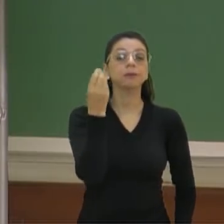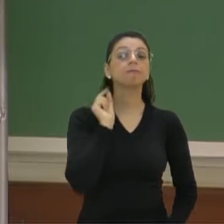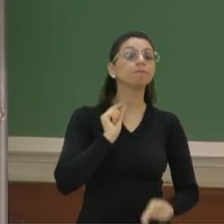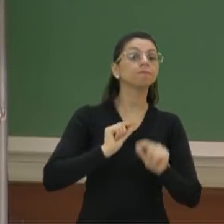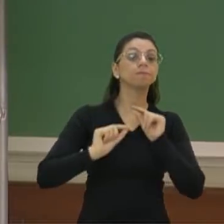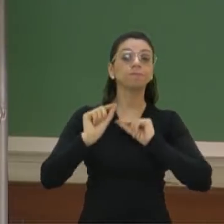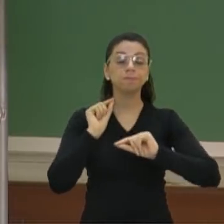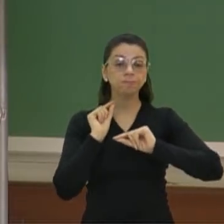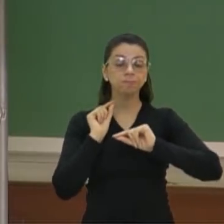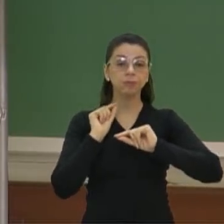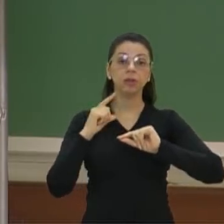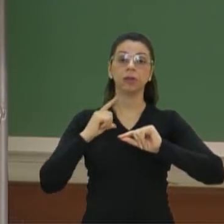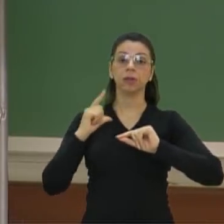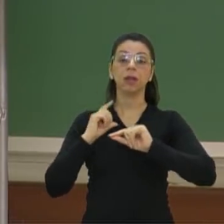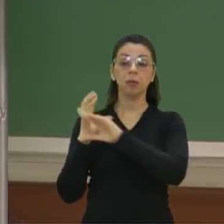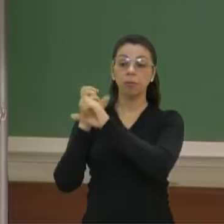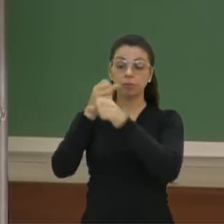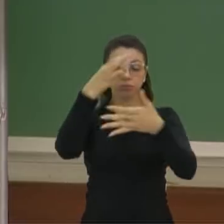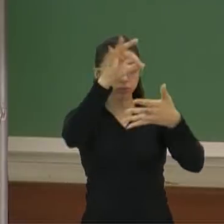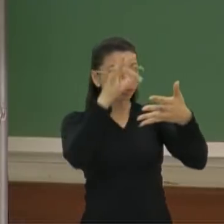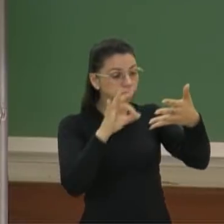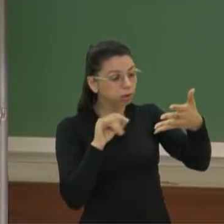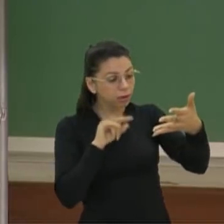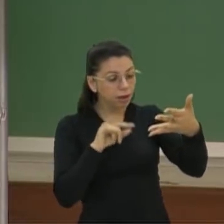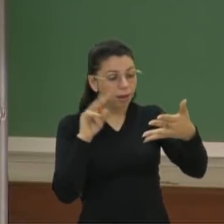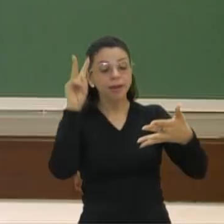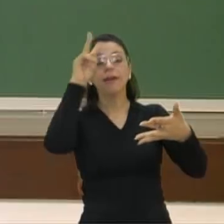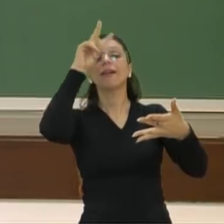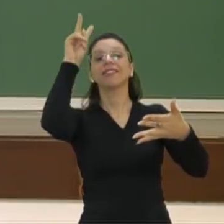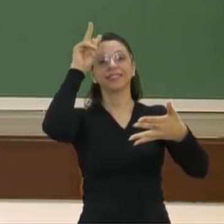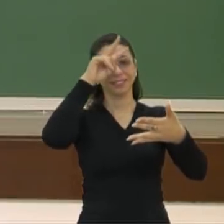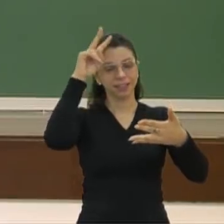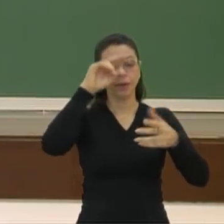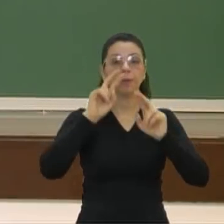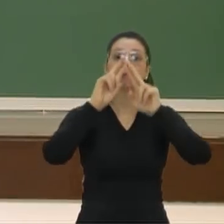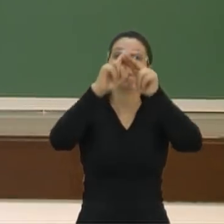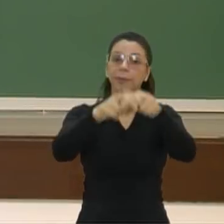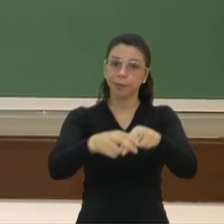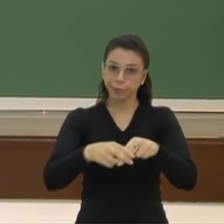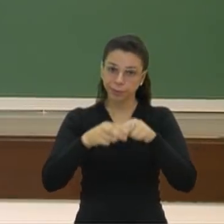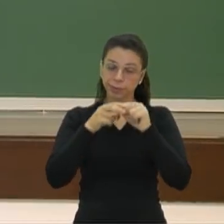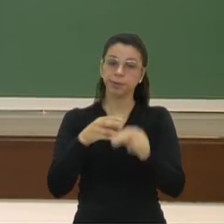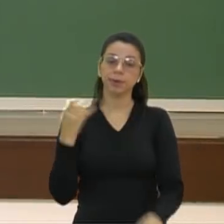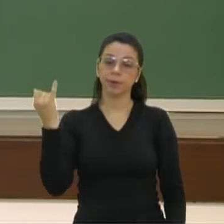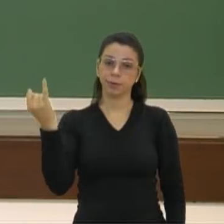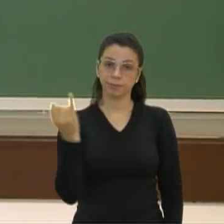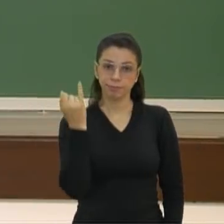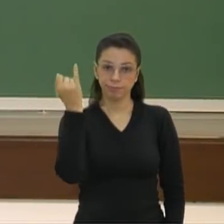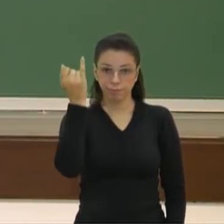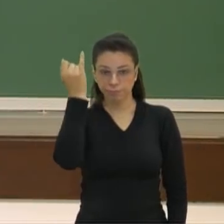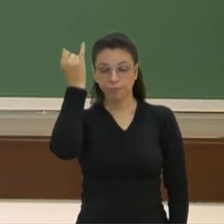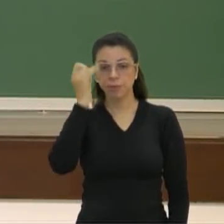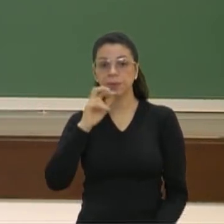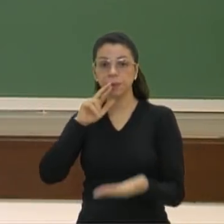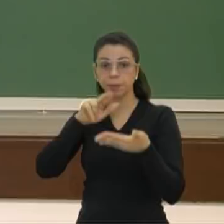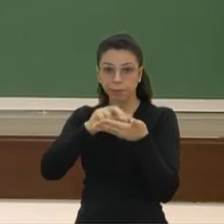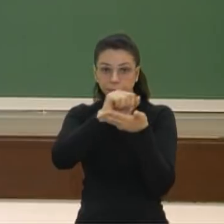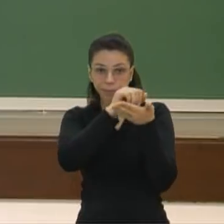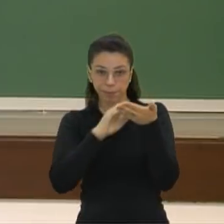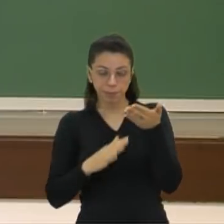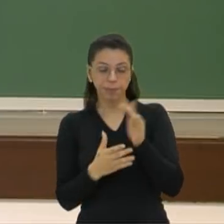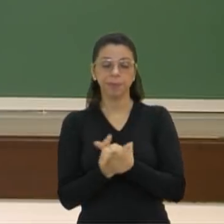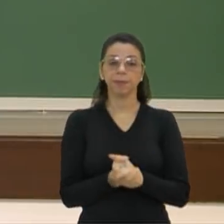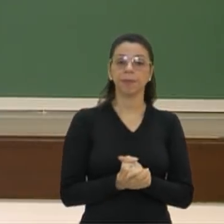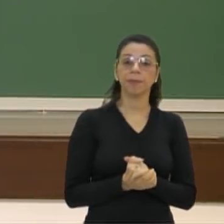passada, ao corrigir esse exercício, você vai relembrar. Por isso a importância de realizar as atividades.